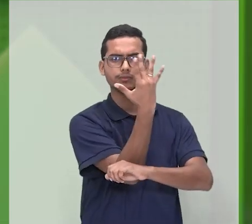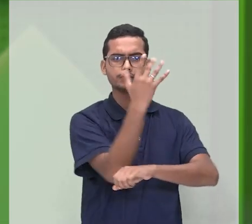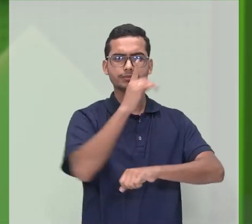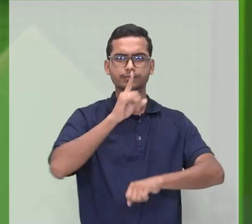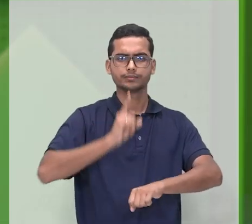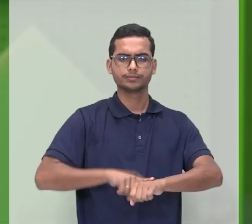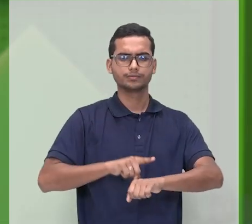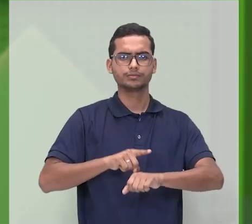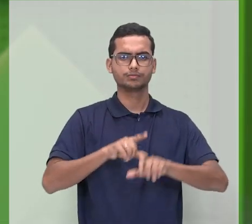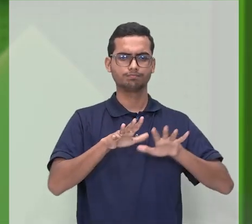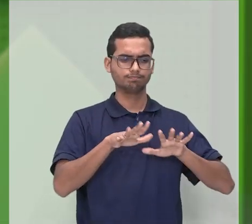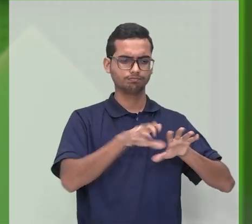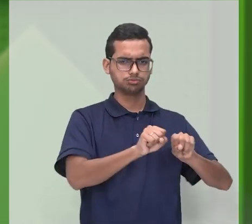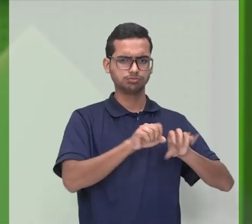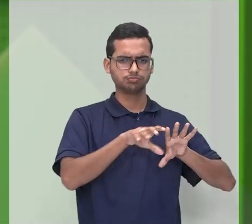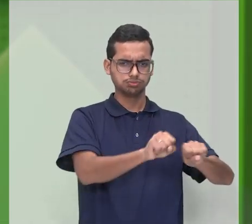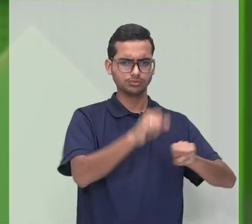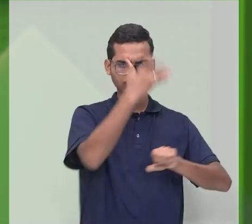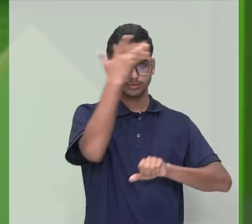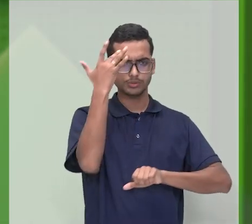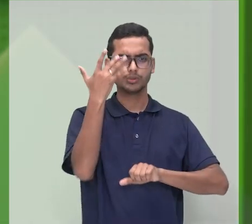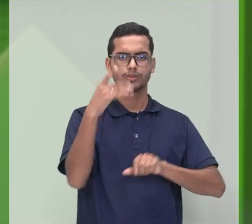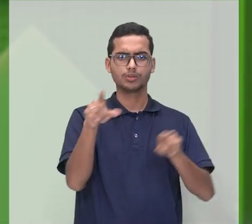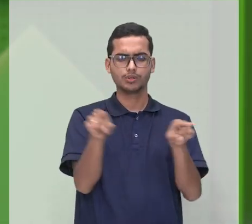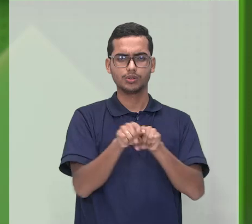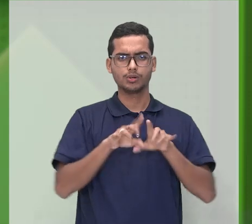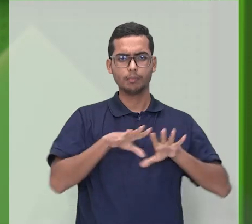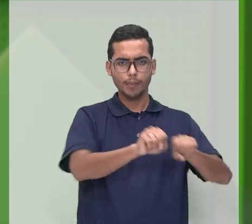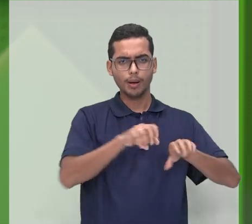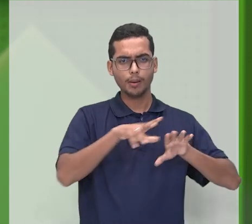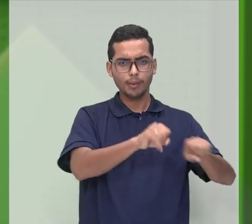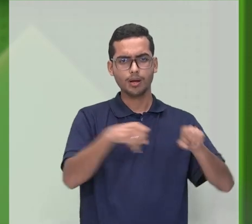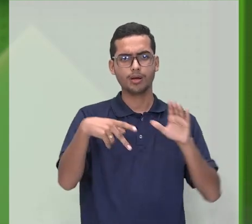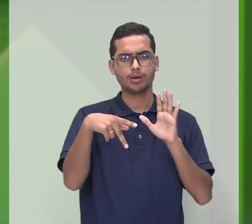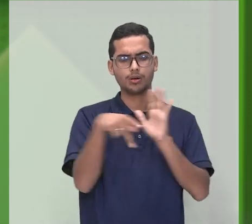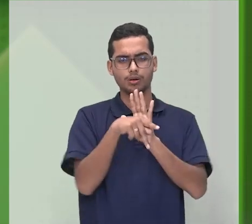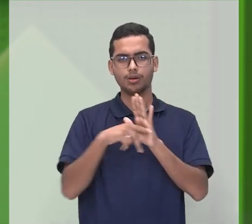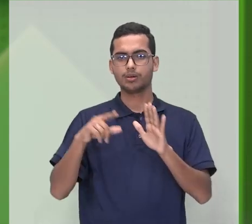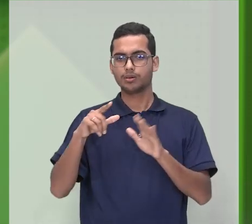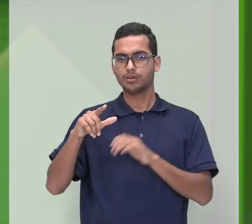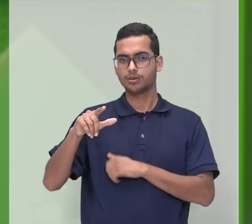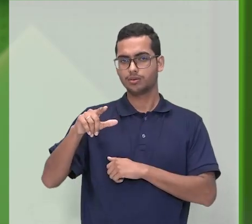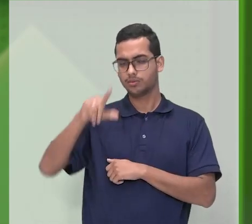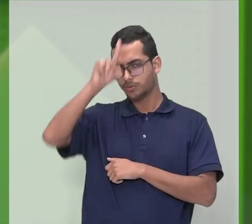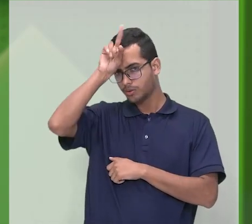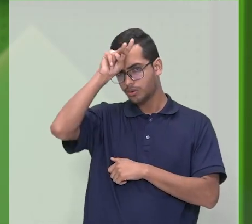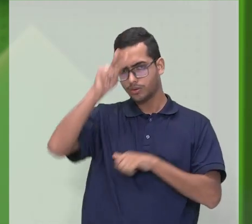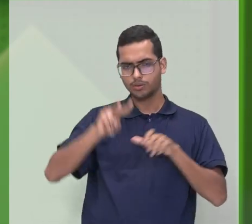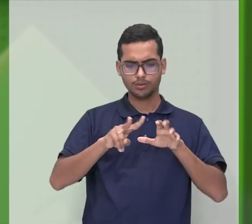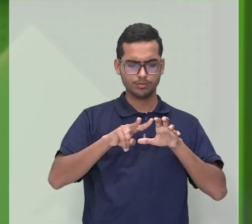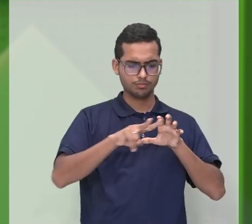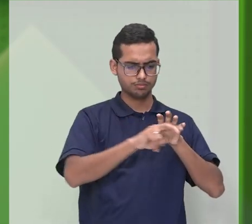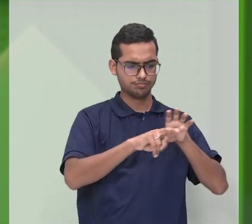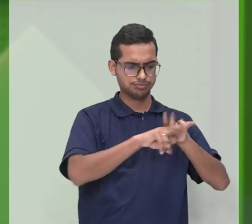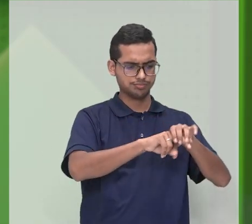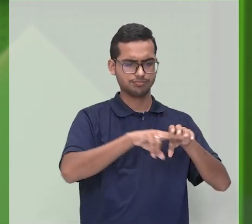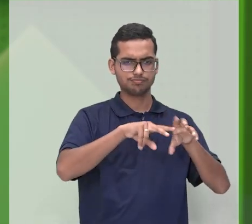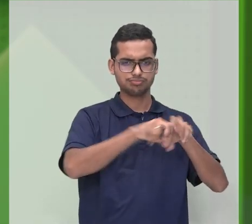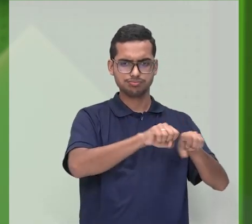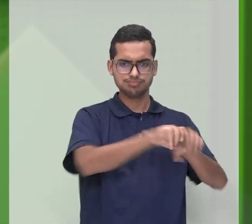da preparação do açaí, o animal acabava sendo triturado junto, e ali houve uma